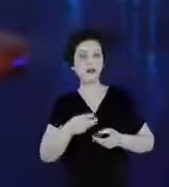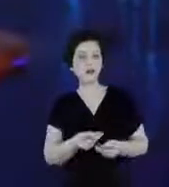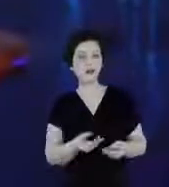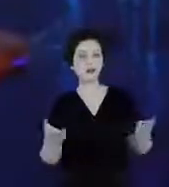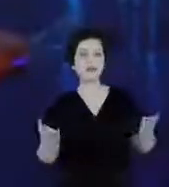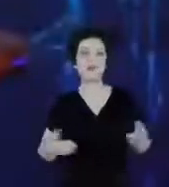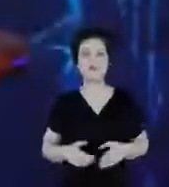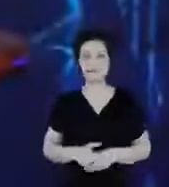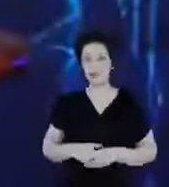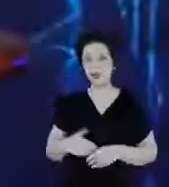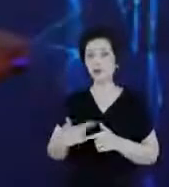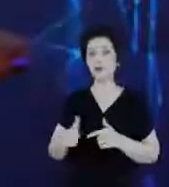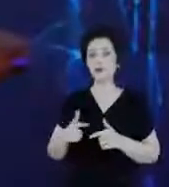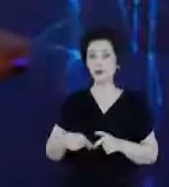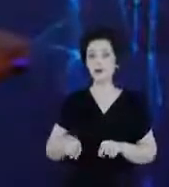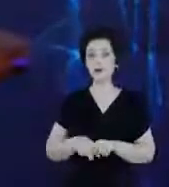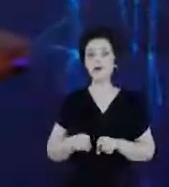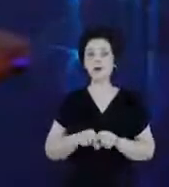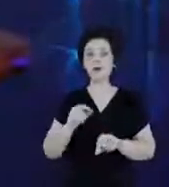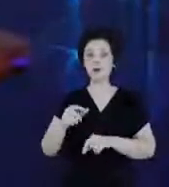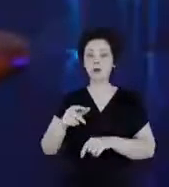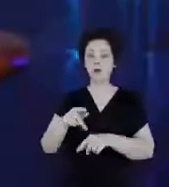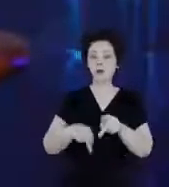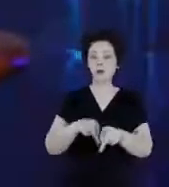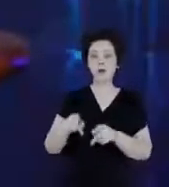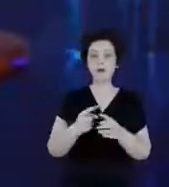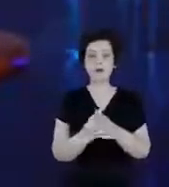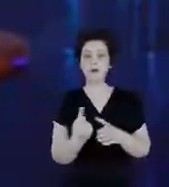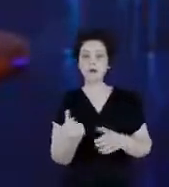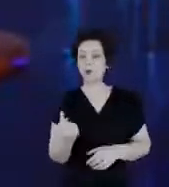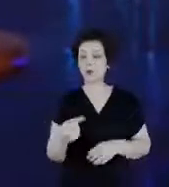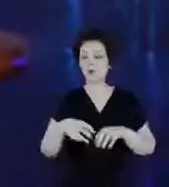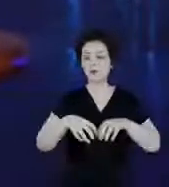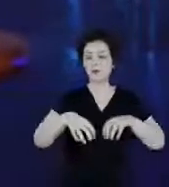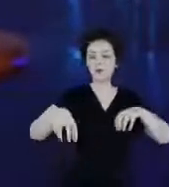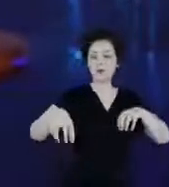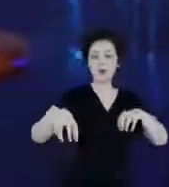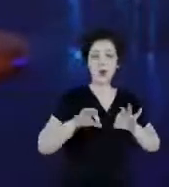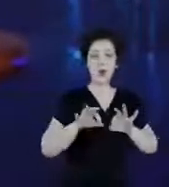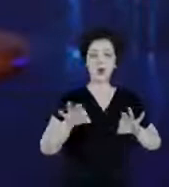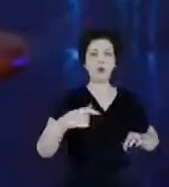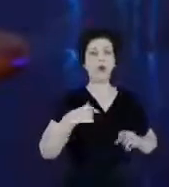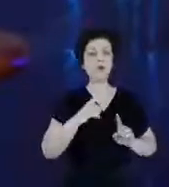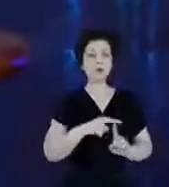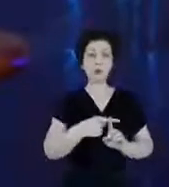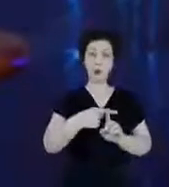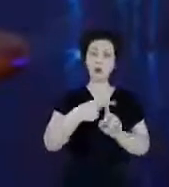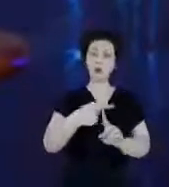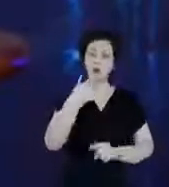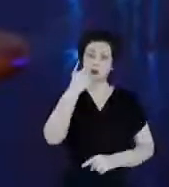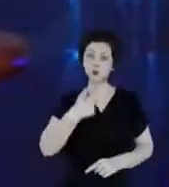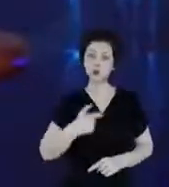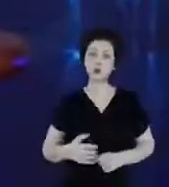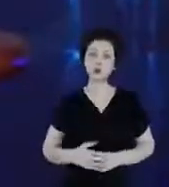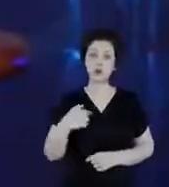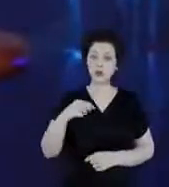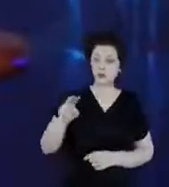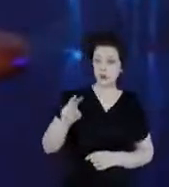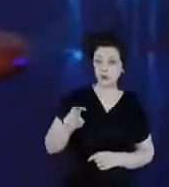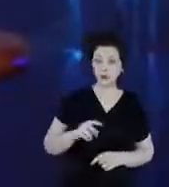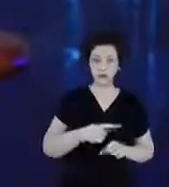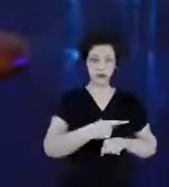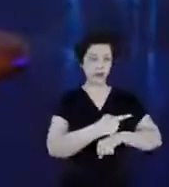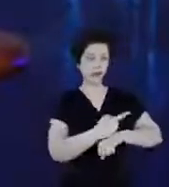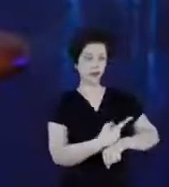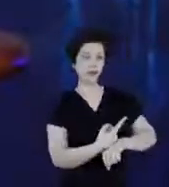problema também das populações isoladas. E eu sou muito otimista. Estou vendo ali o relógio,